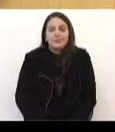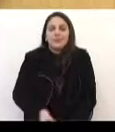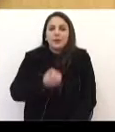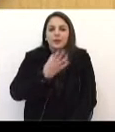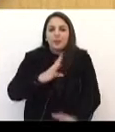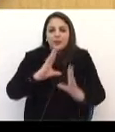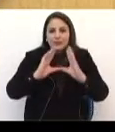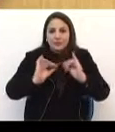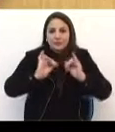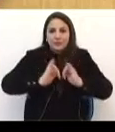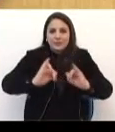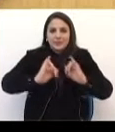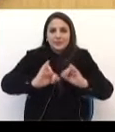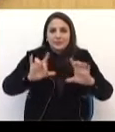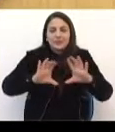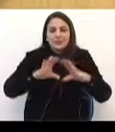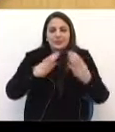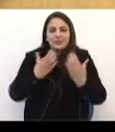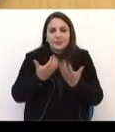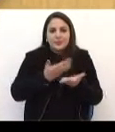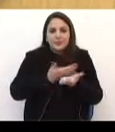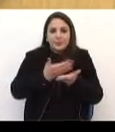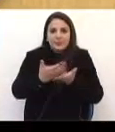Boa noite, o Jornal da Câmara está no ar e você vai ver. Aristeu Dalalana utiliza espaço do grande